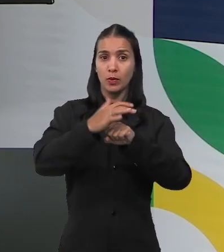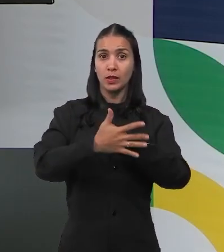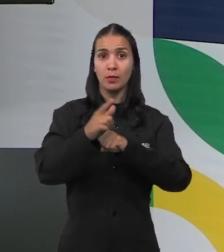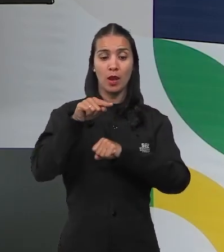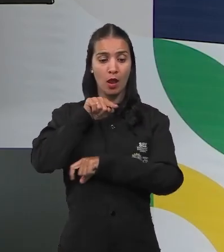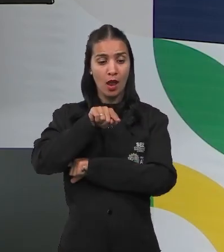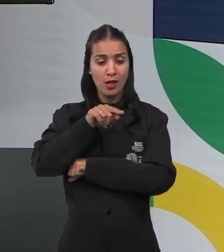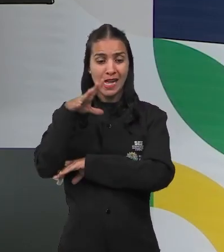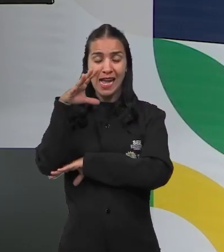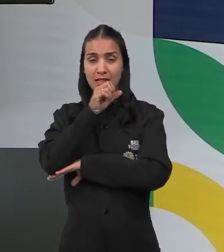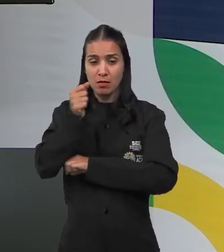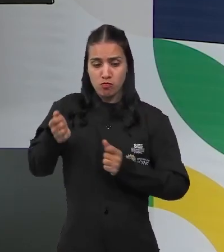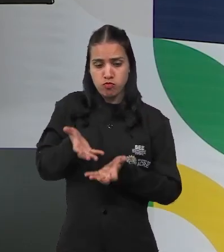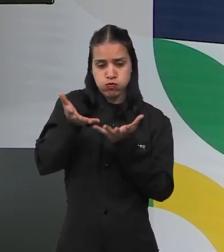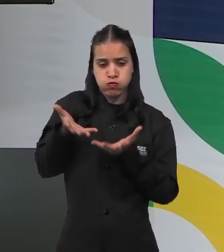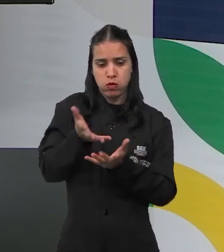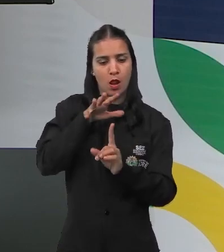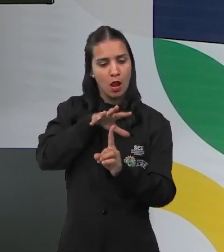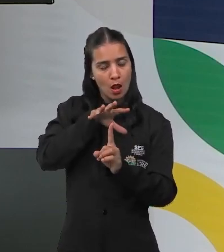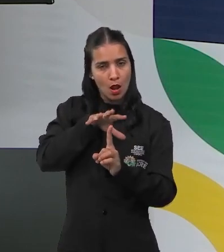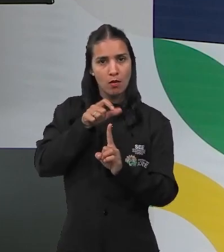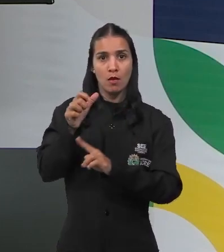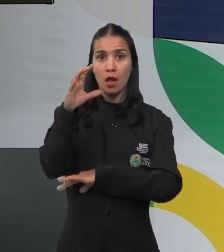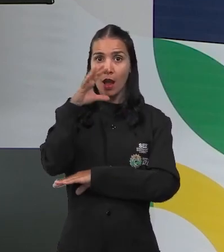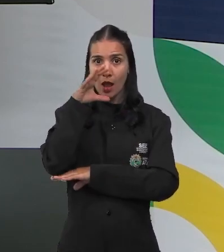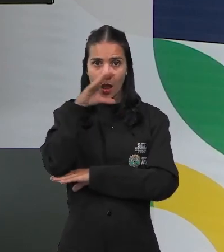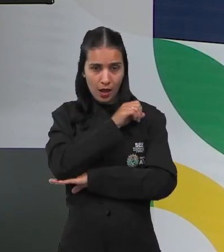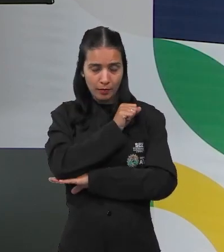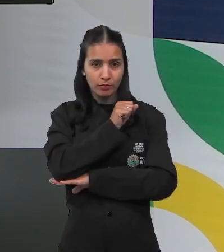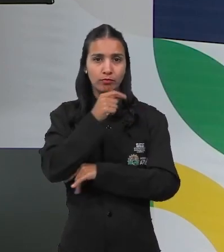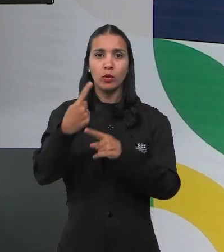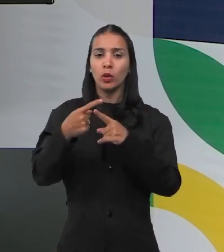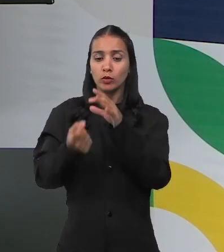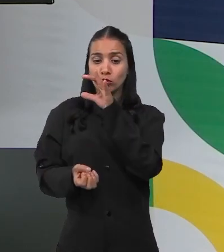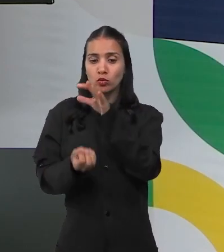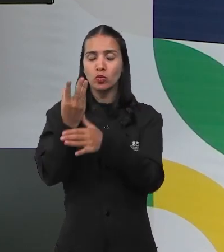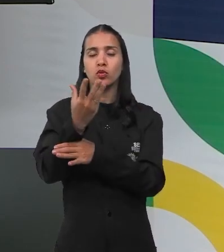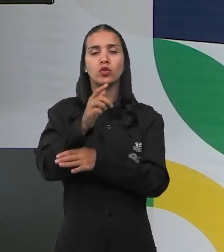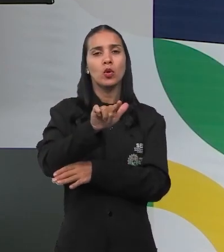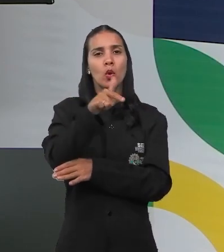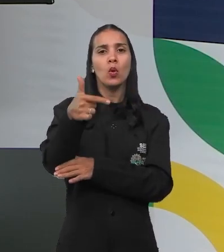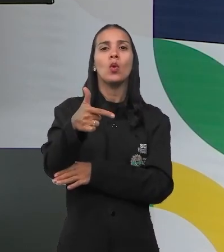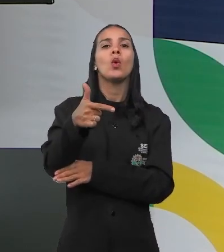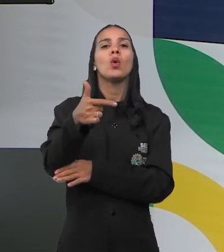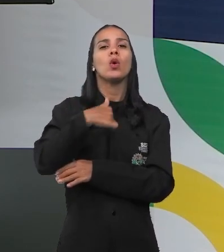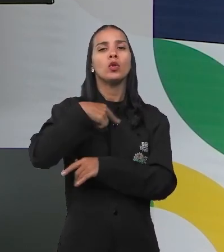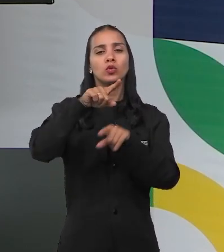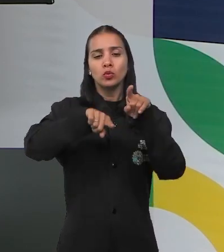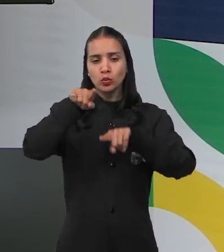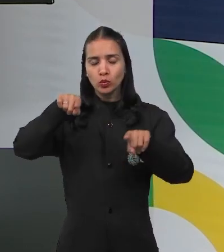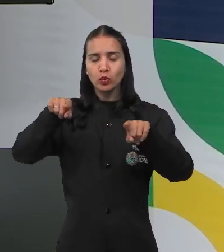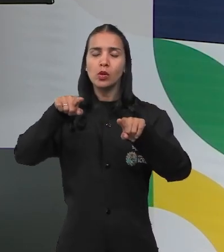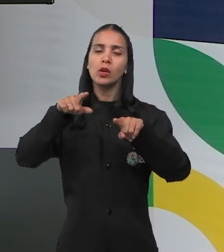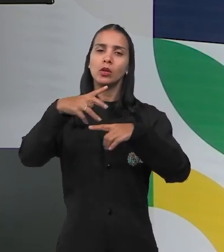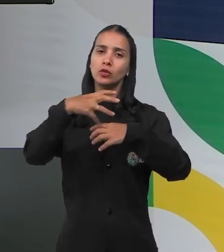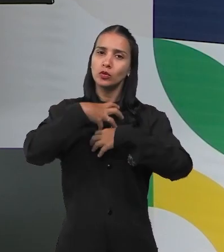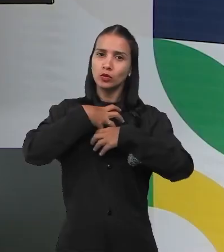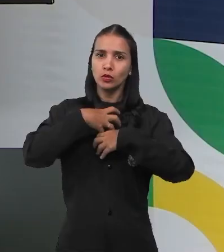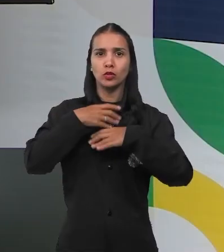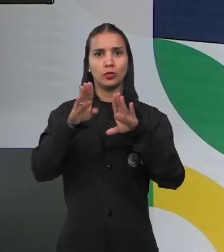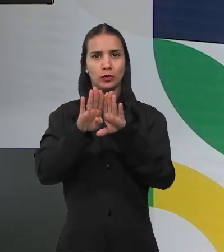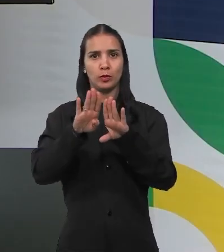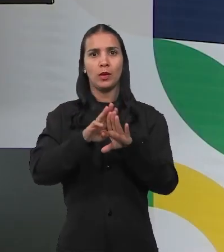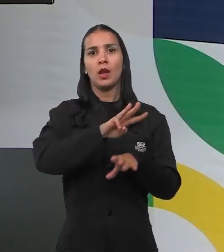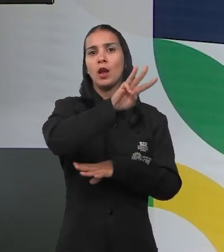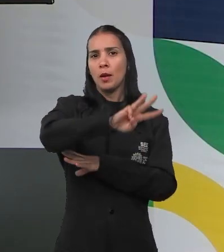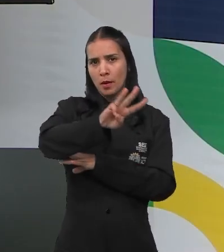readaptação e o surgimento de novas mídias digitais, de novas plataformas de transmissão ao